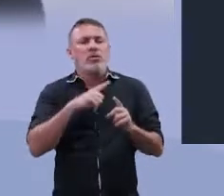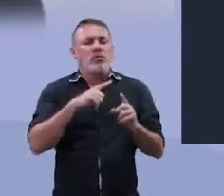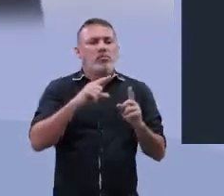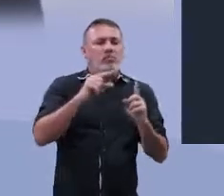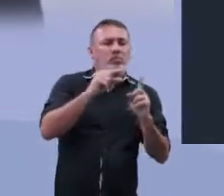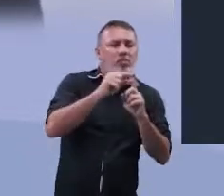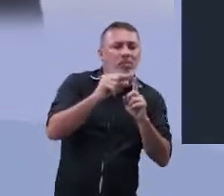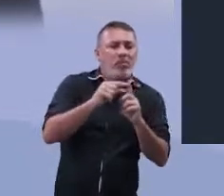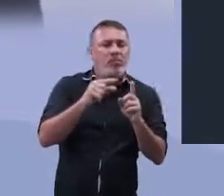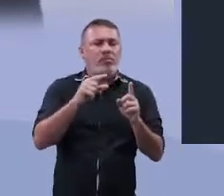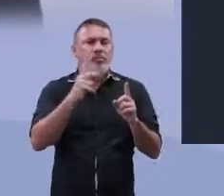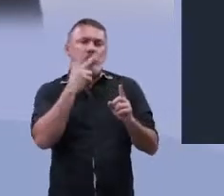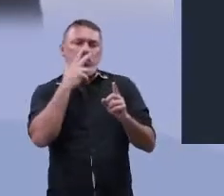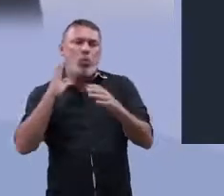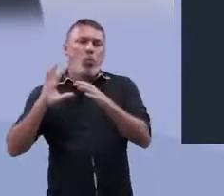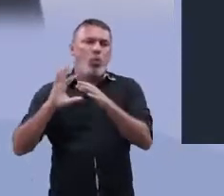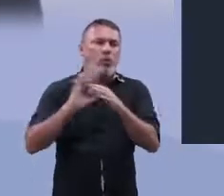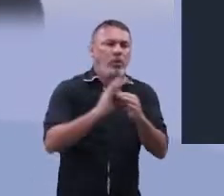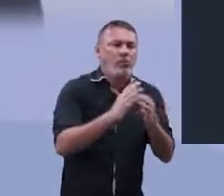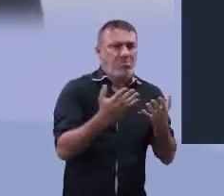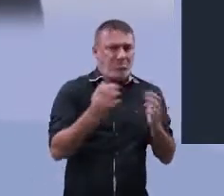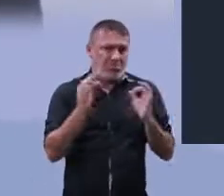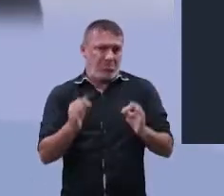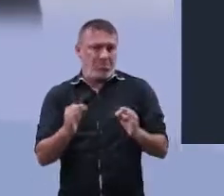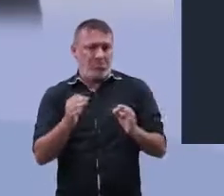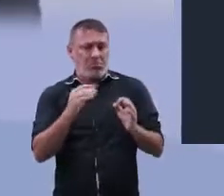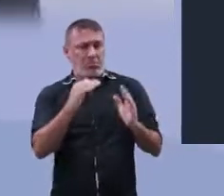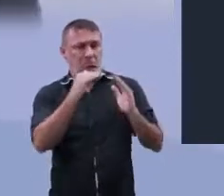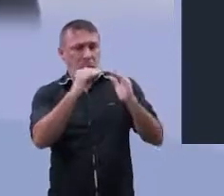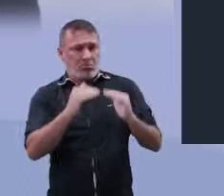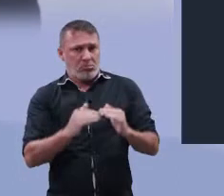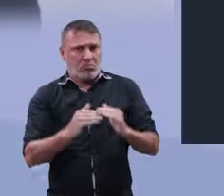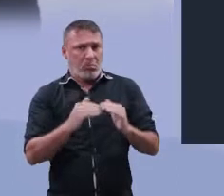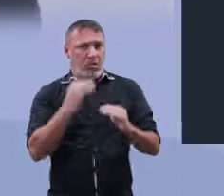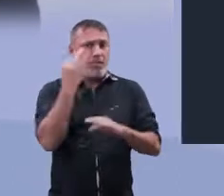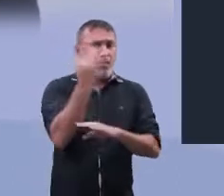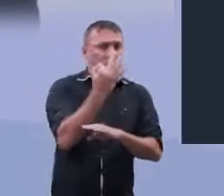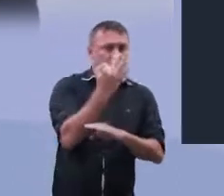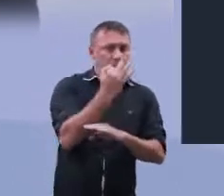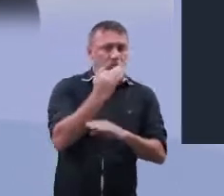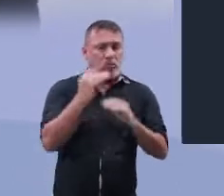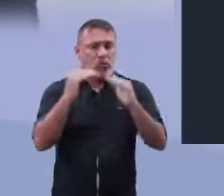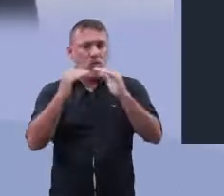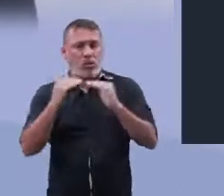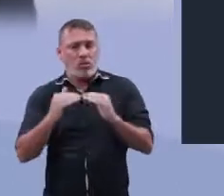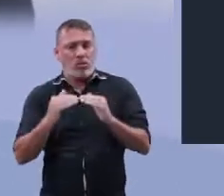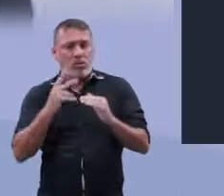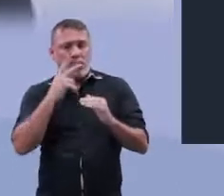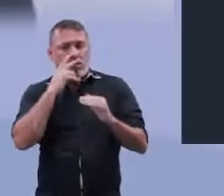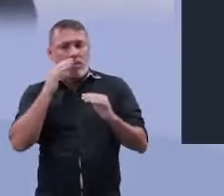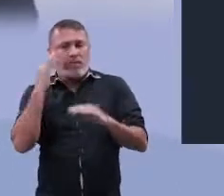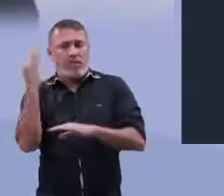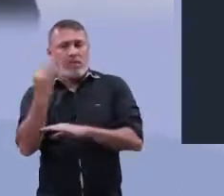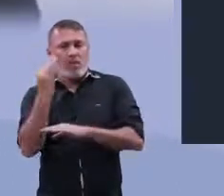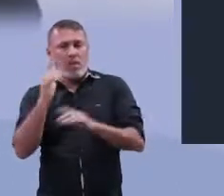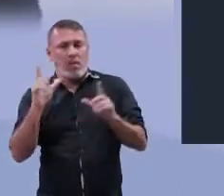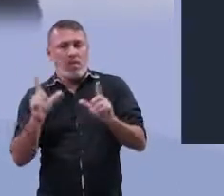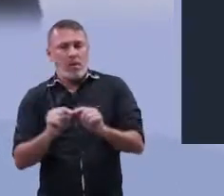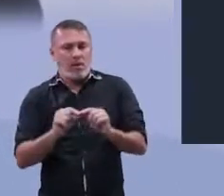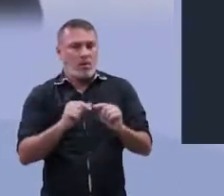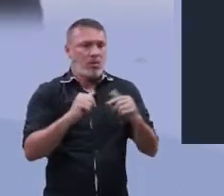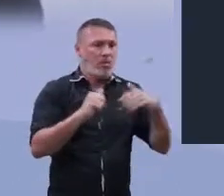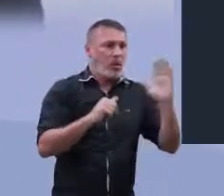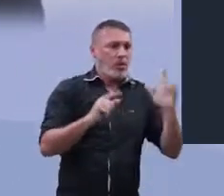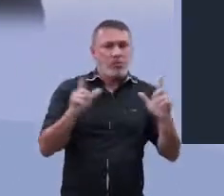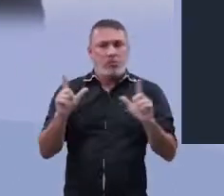diversas situações, por exemplo, do contexto, certo? Se o contexto é mais formal, se o contexto é menos formal, vai